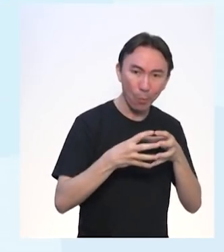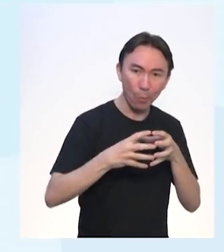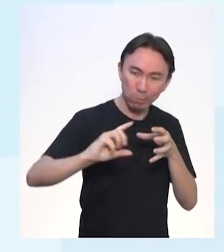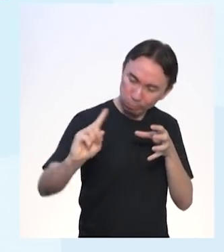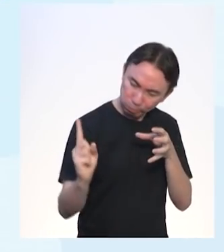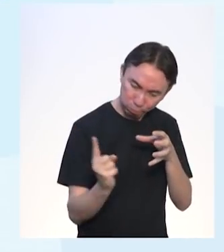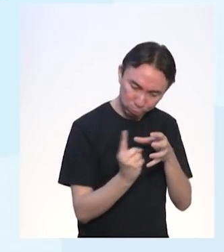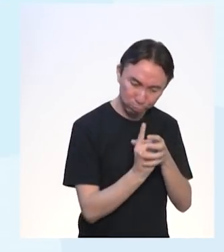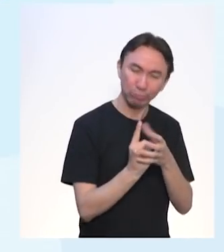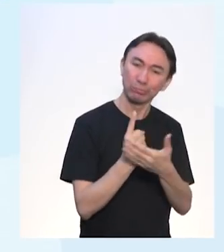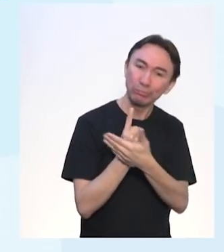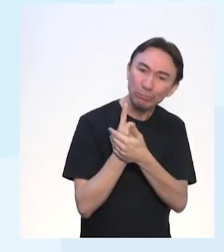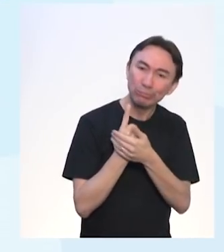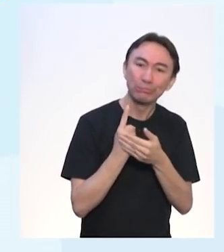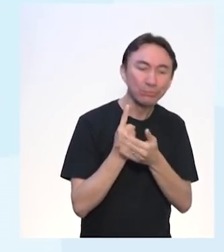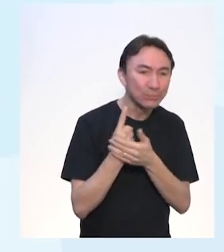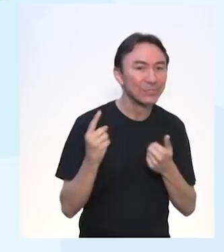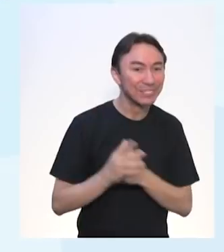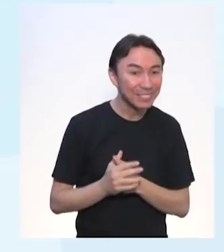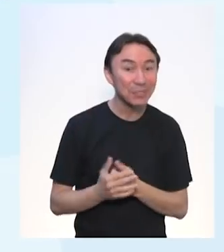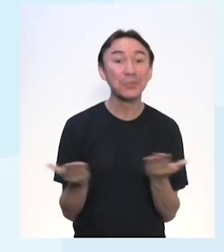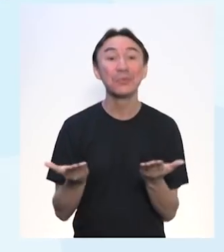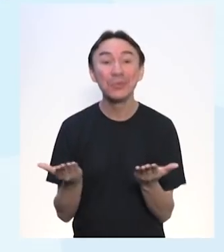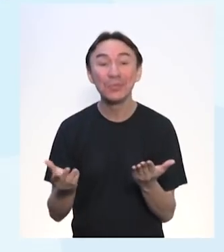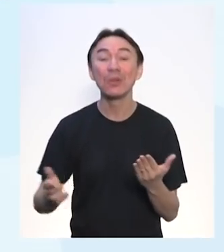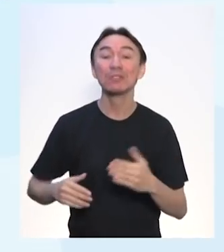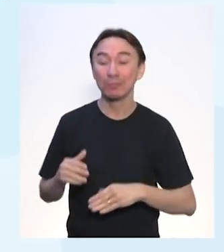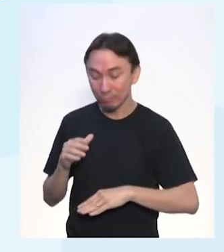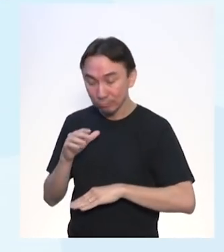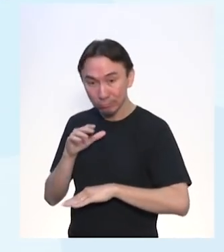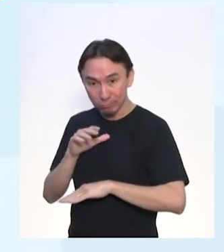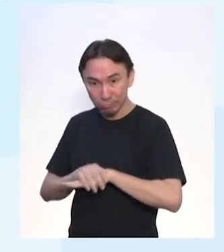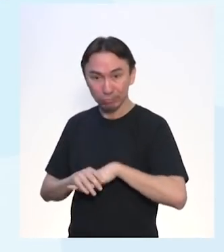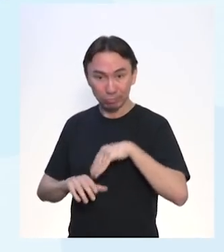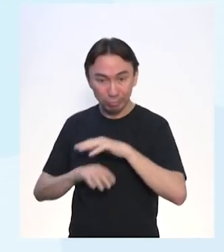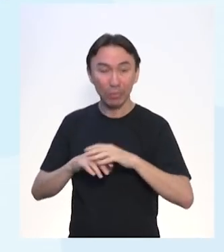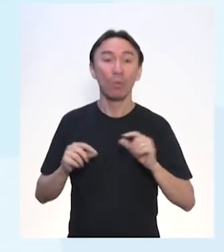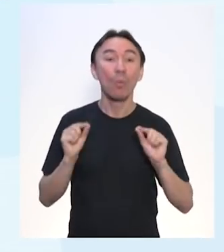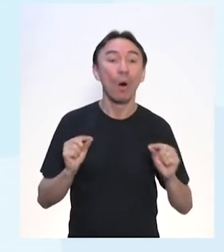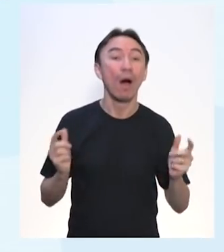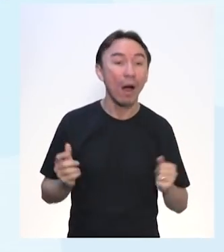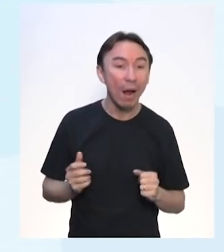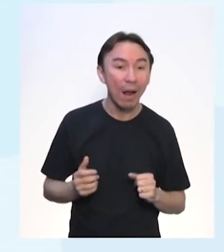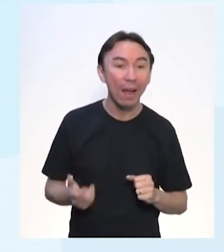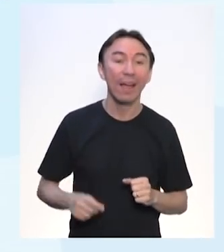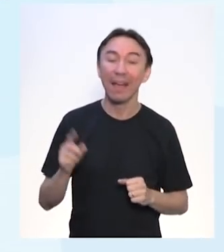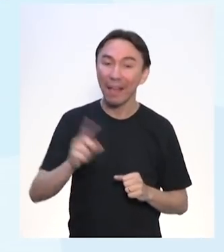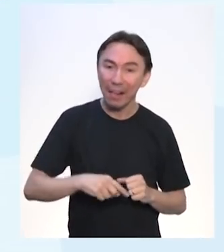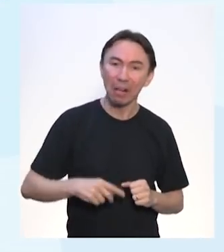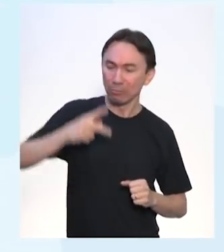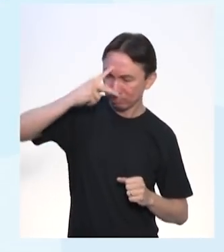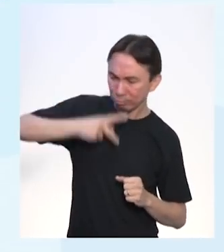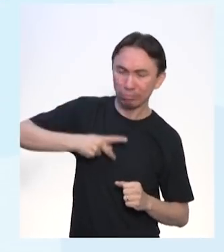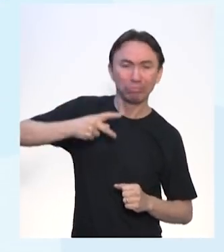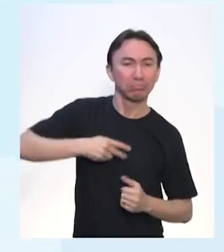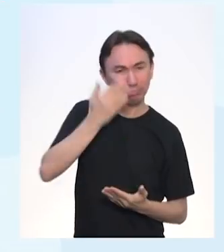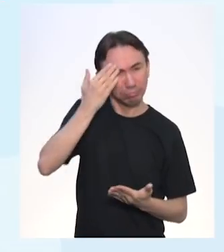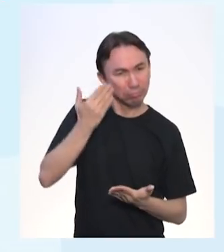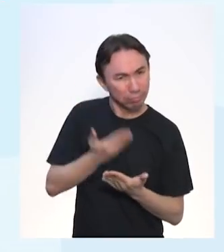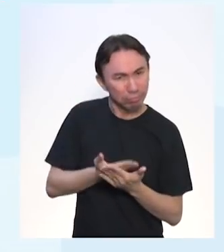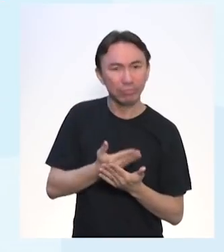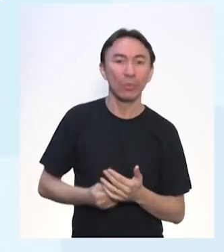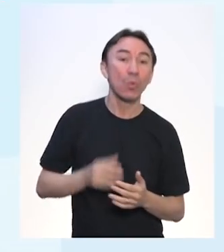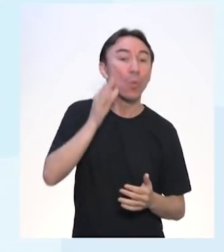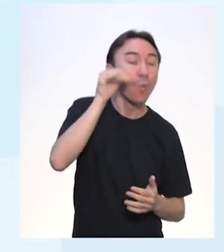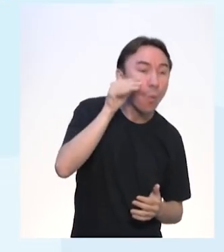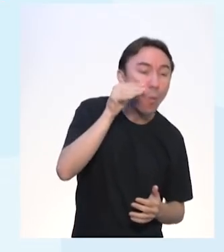trabalhar, então, no nosso encontro de hoje. São a autoconfiança, curiosidade, empatia,